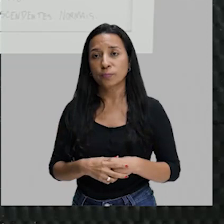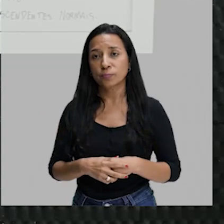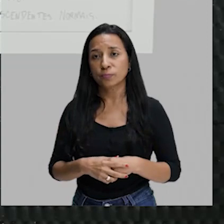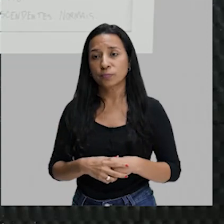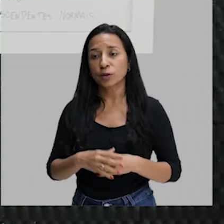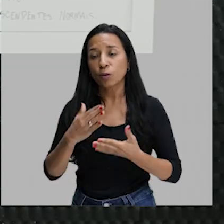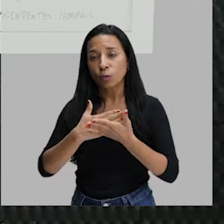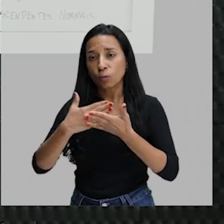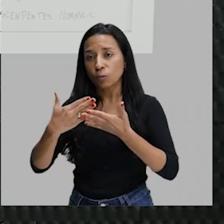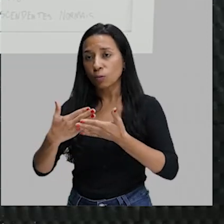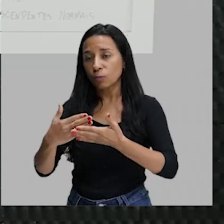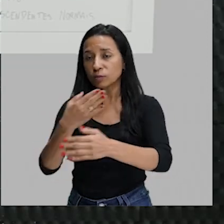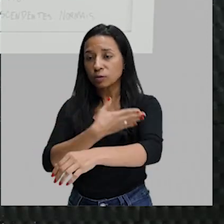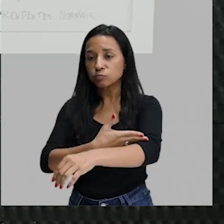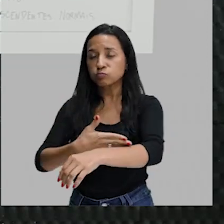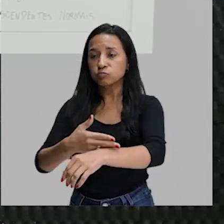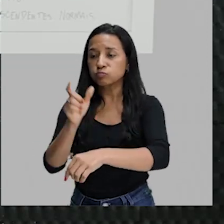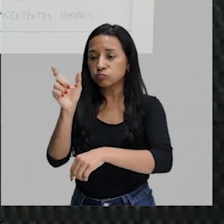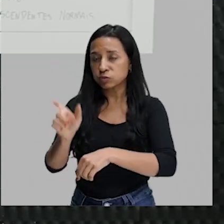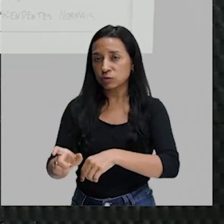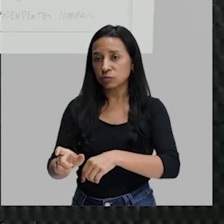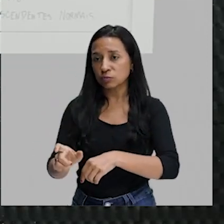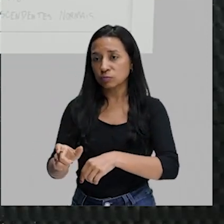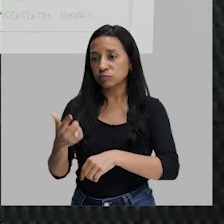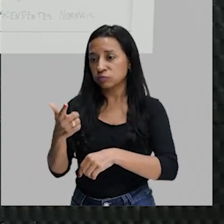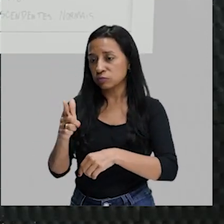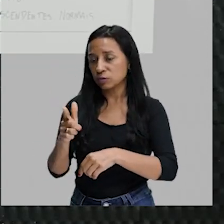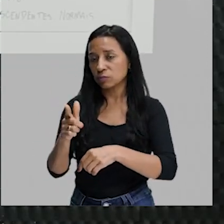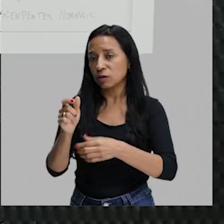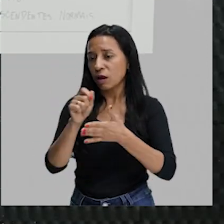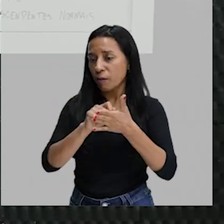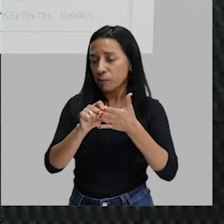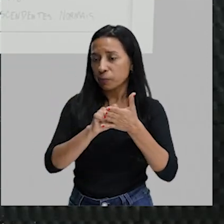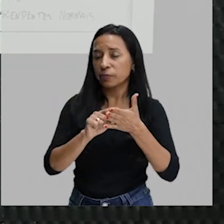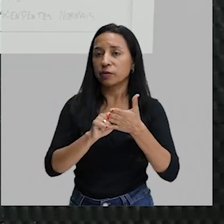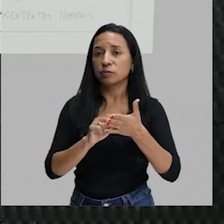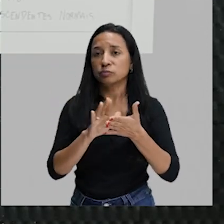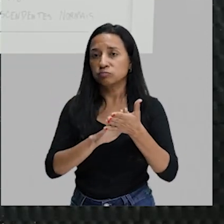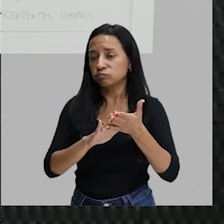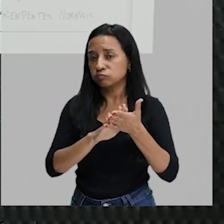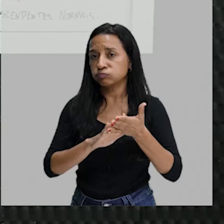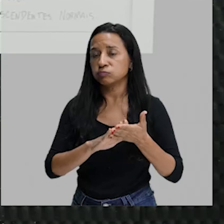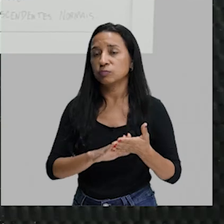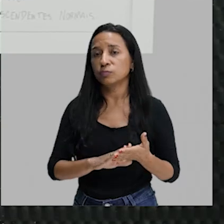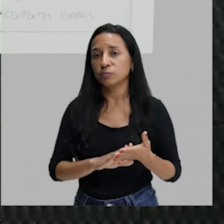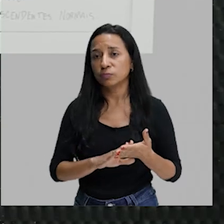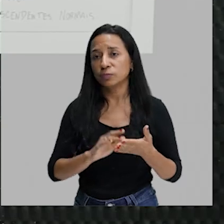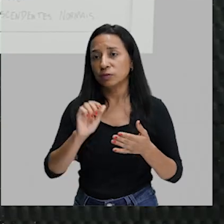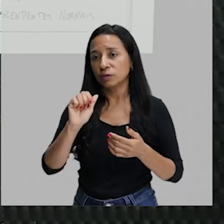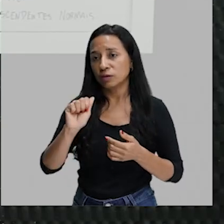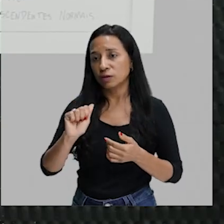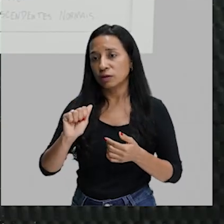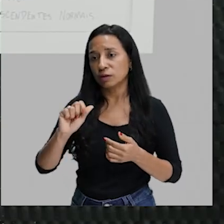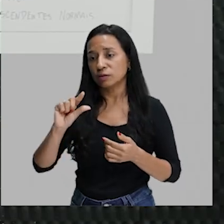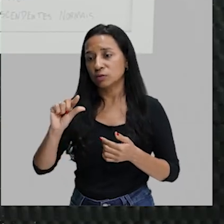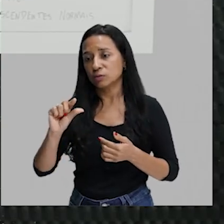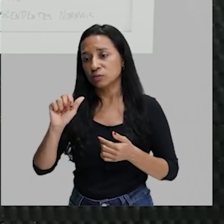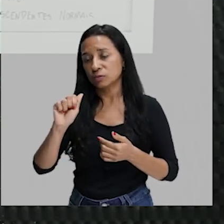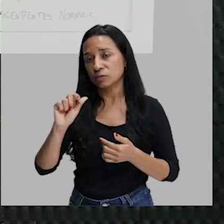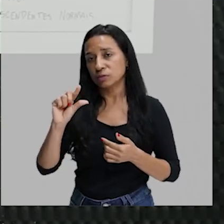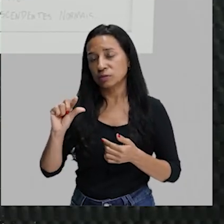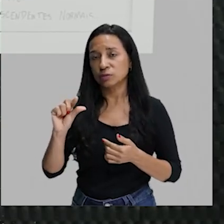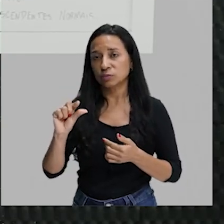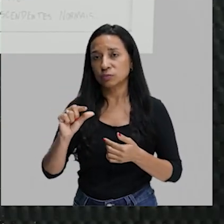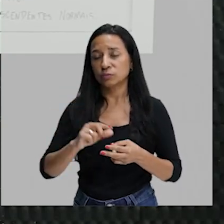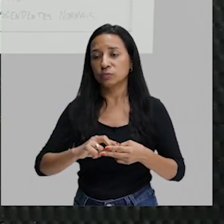são brancos, né? Que não está pintado. Eu sei que todo mundo que não está pintado é o quê? Azinho, azinho, homozigoto recessivo. Então,